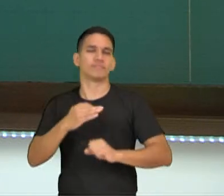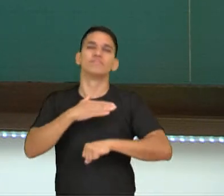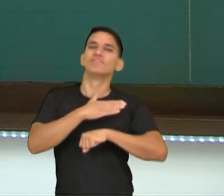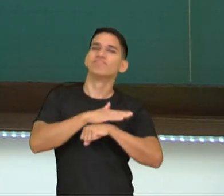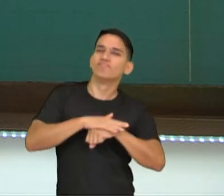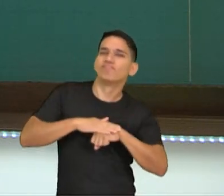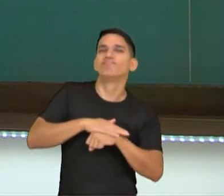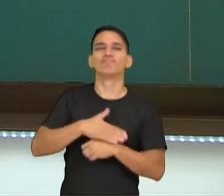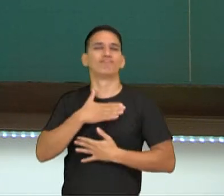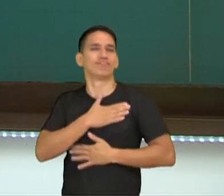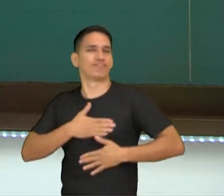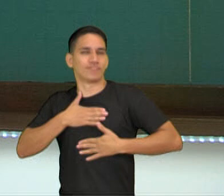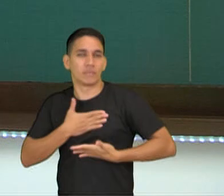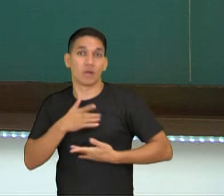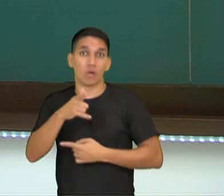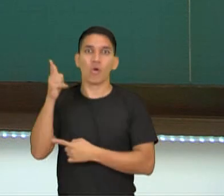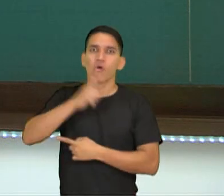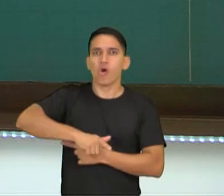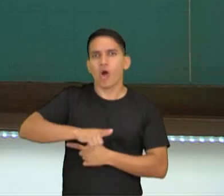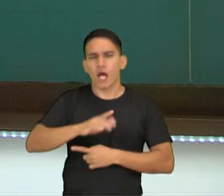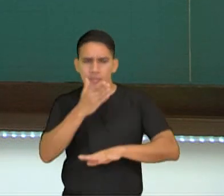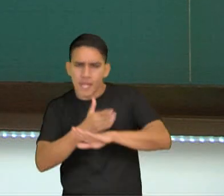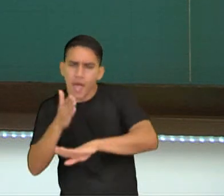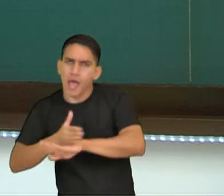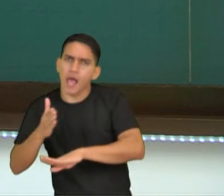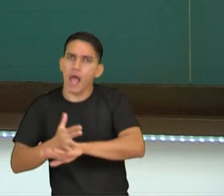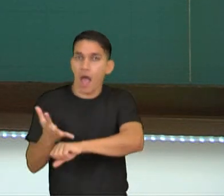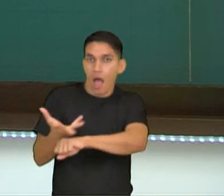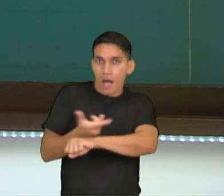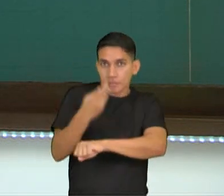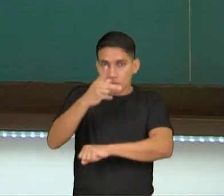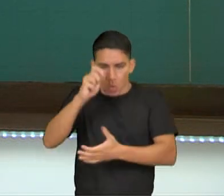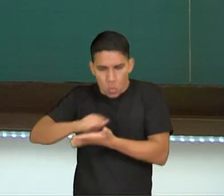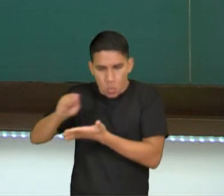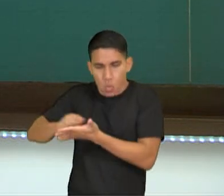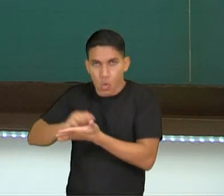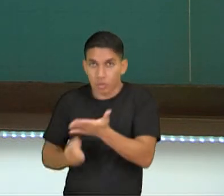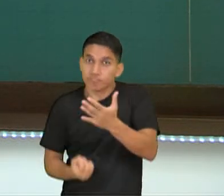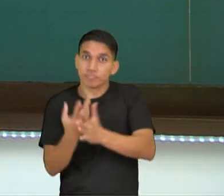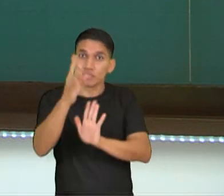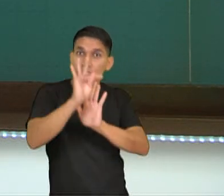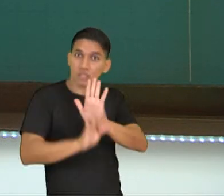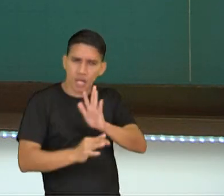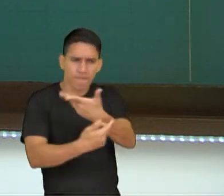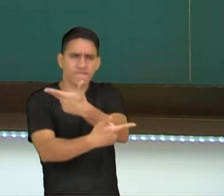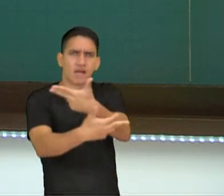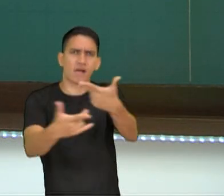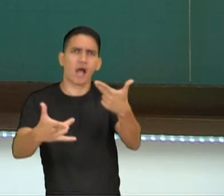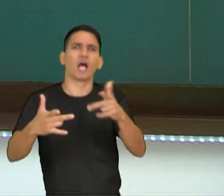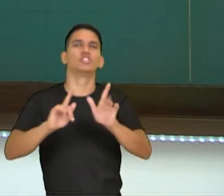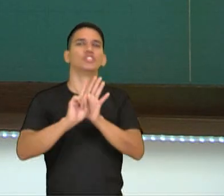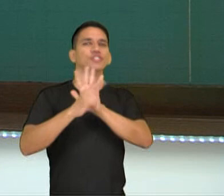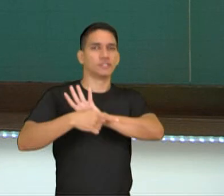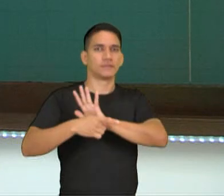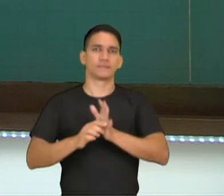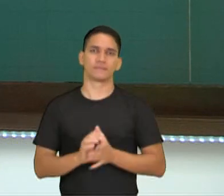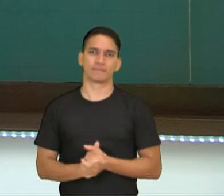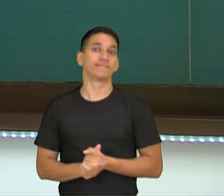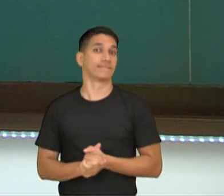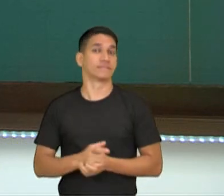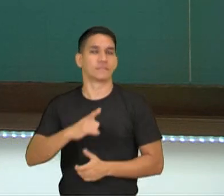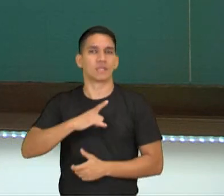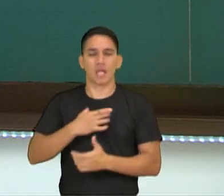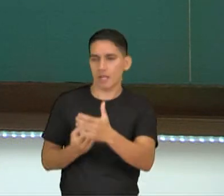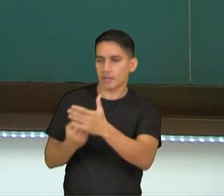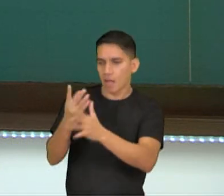que vocês possam treinar a habilidade escrita de vocês produzindo textos de diversos gêneros, né? Foi